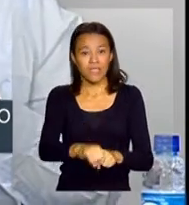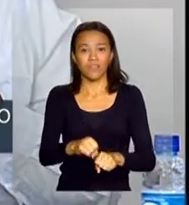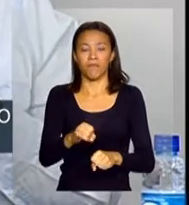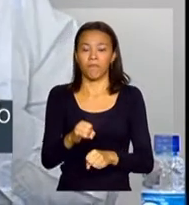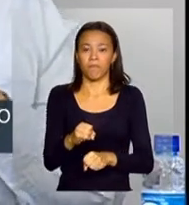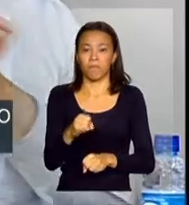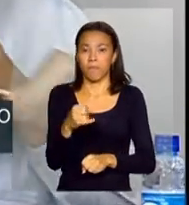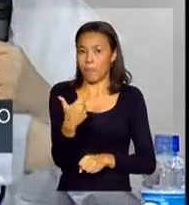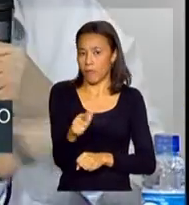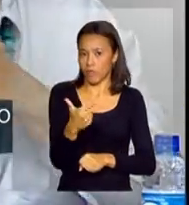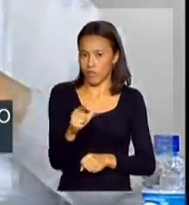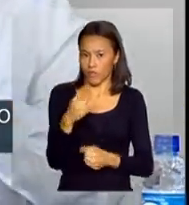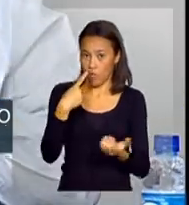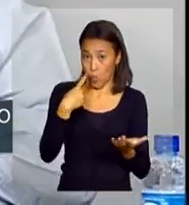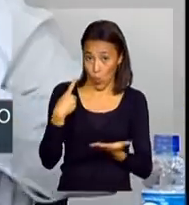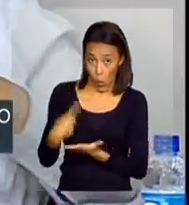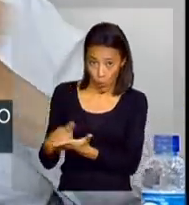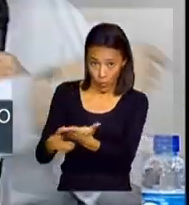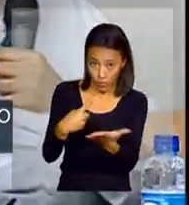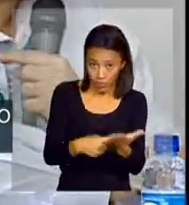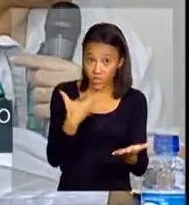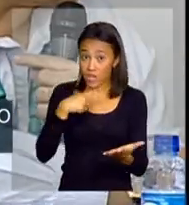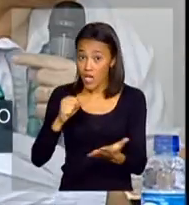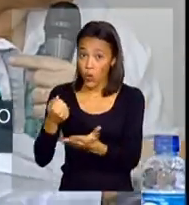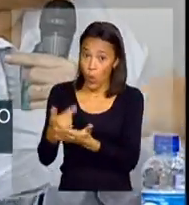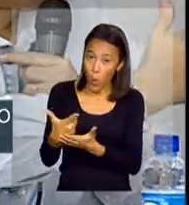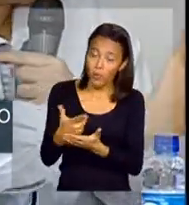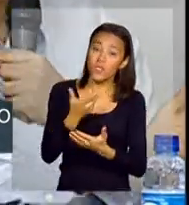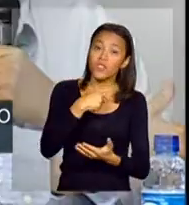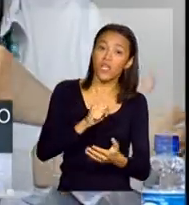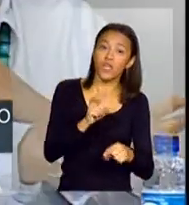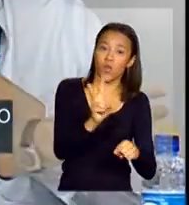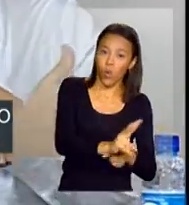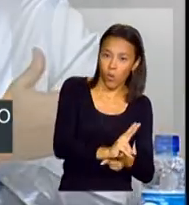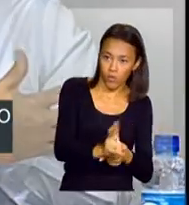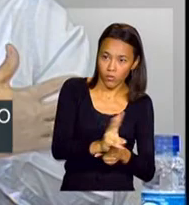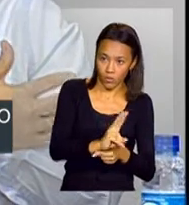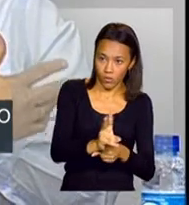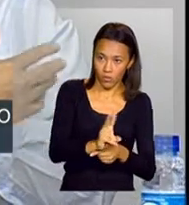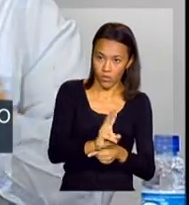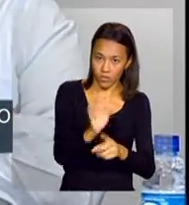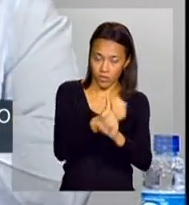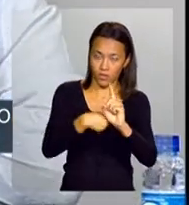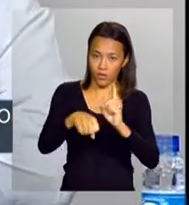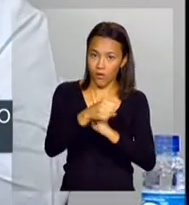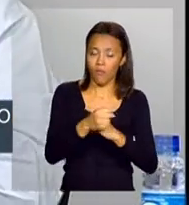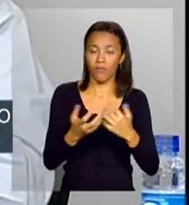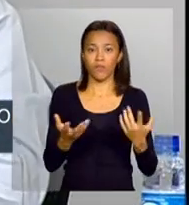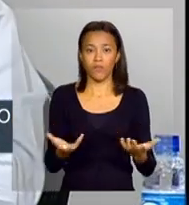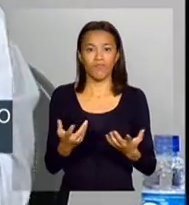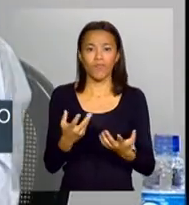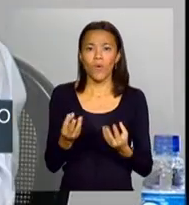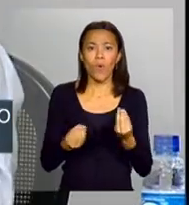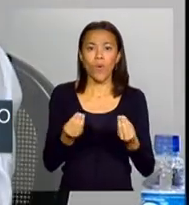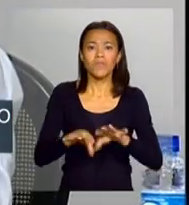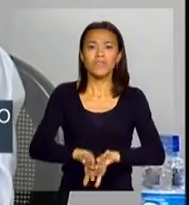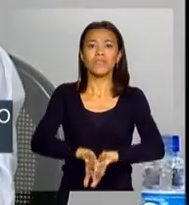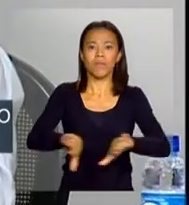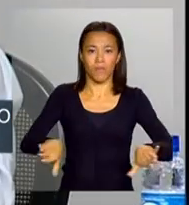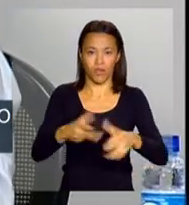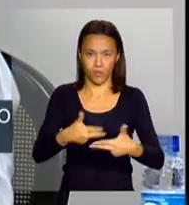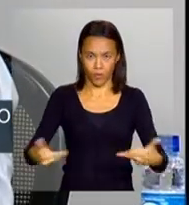tiver isso pactuado com quem compra e com quem controla do ponto de vista social, você não separa o joio do